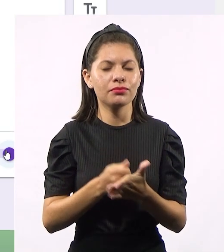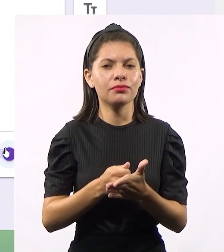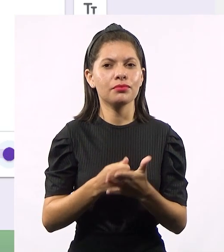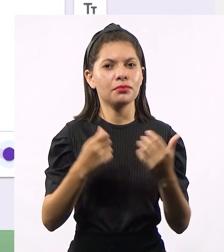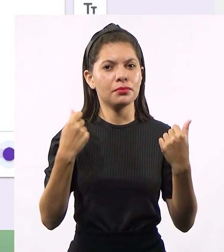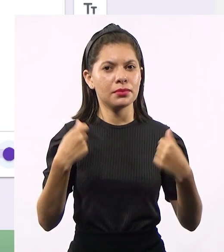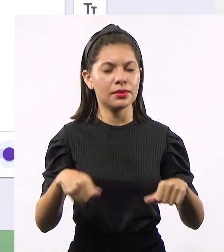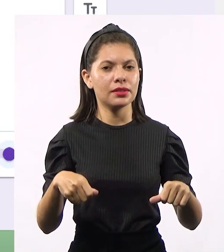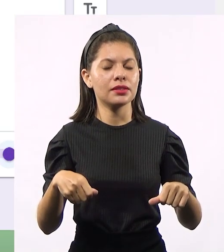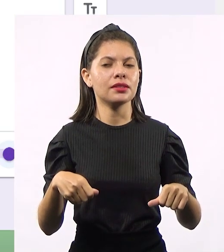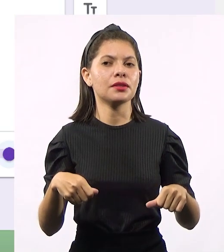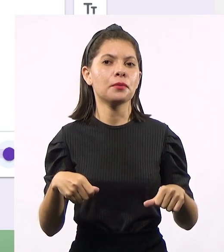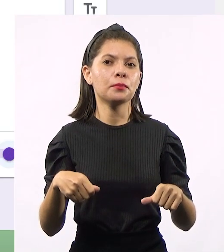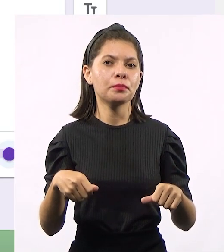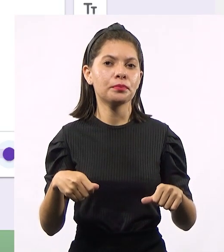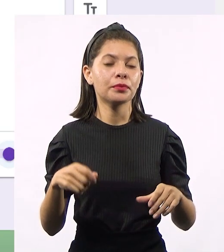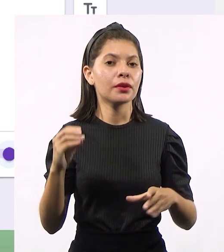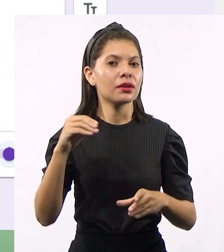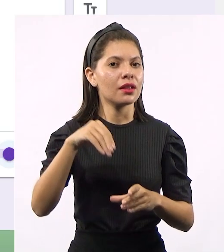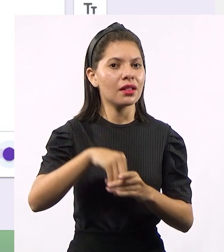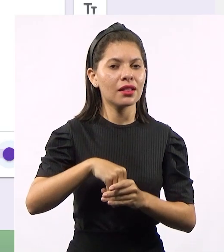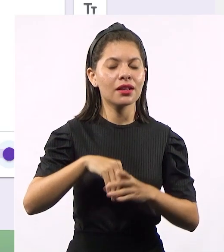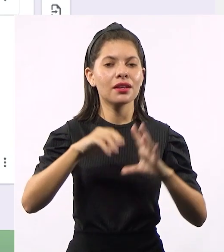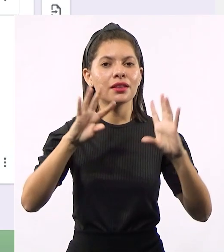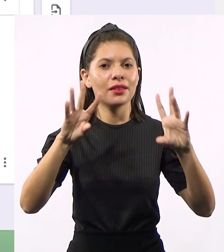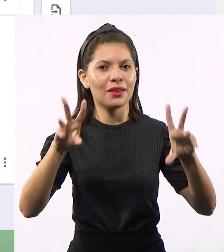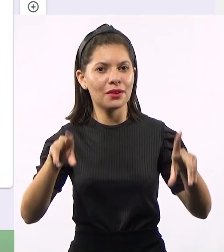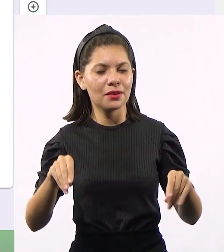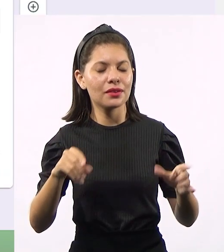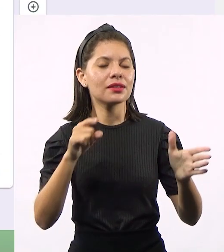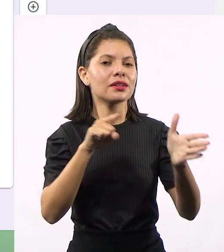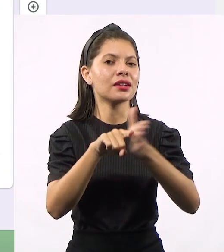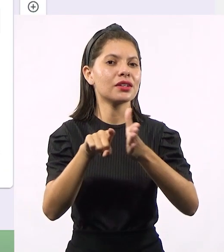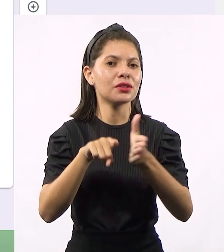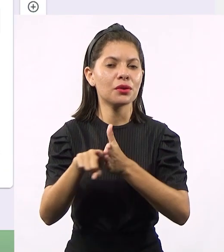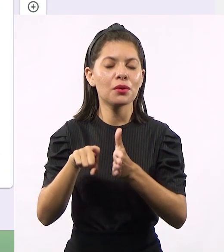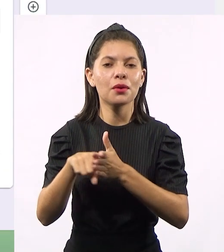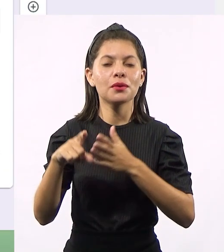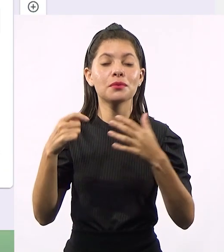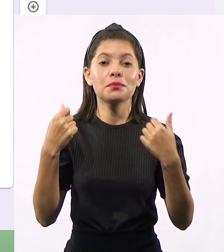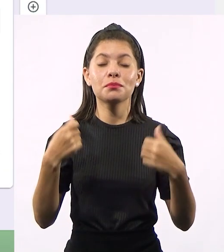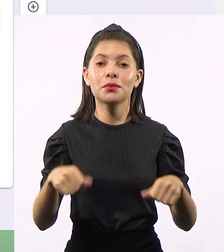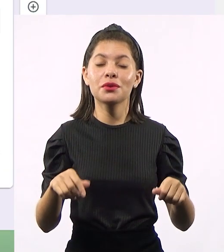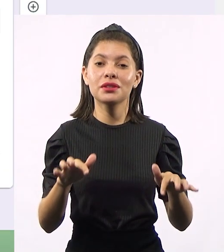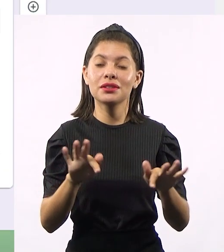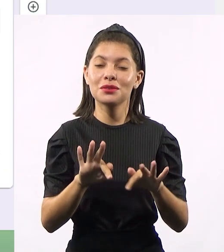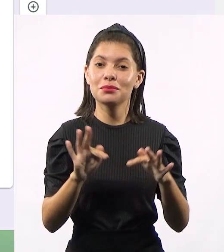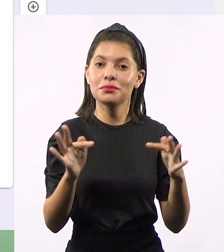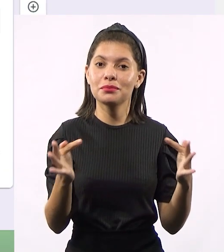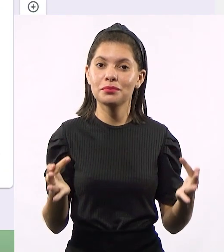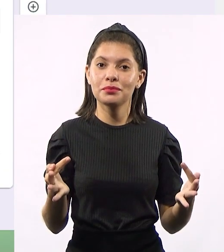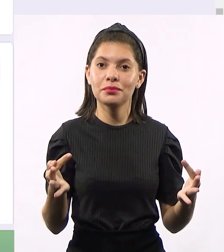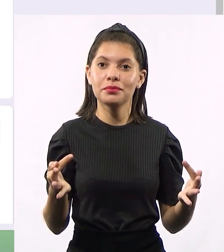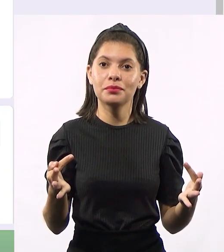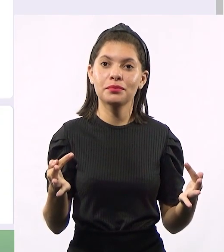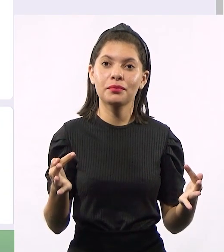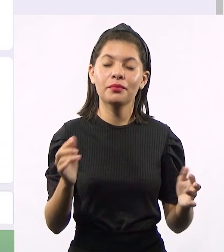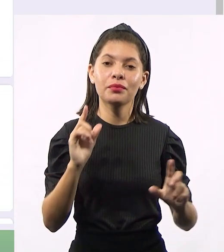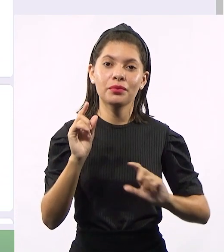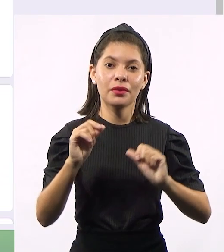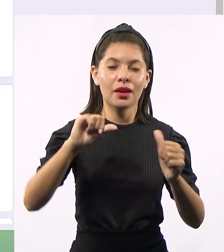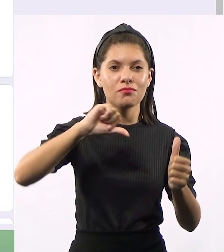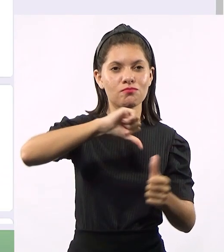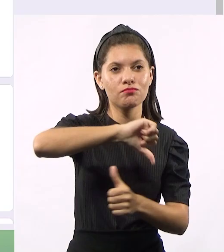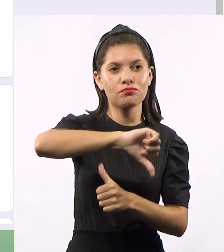tá? Então, inserido todas as nossas questões, eu posso simplesmente, se necessário,